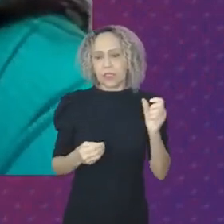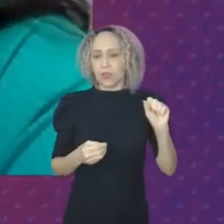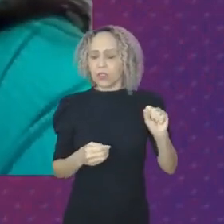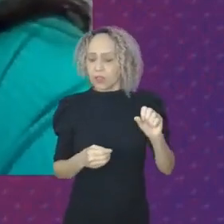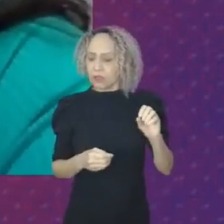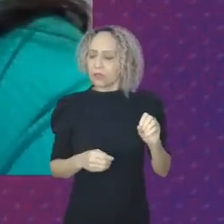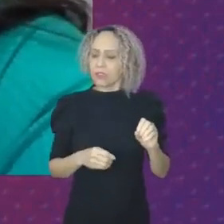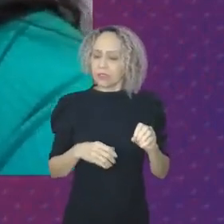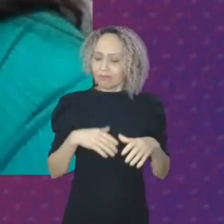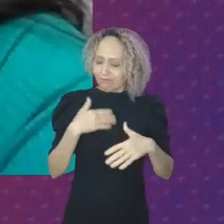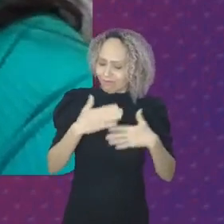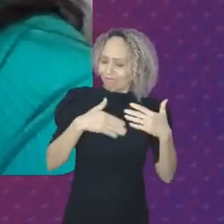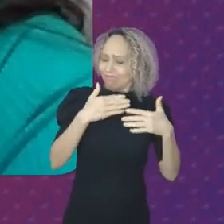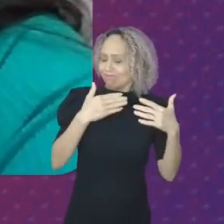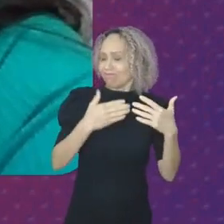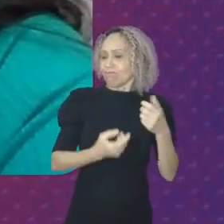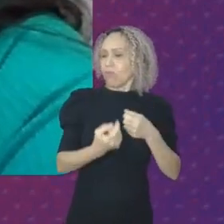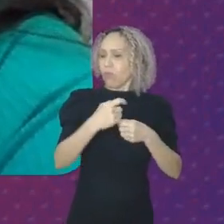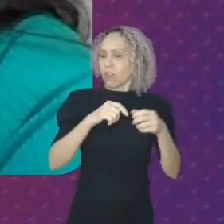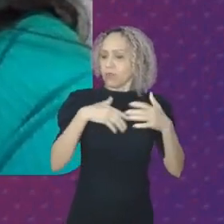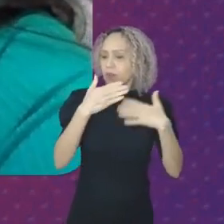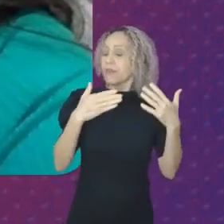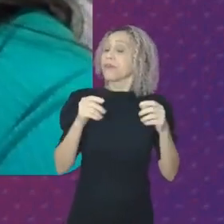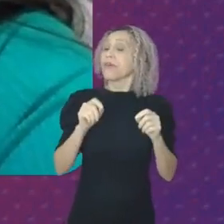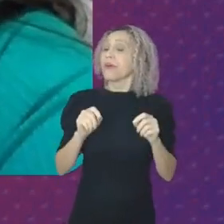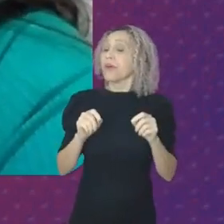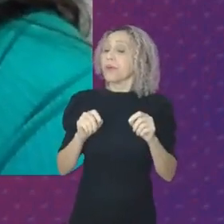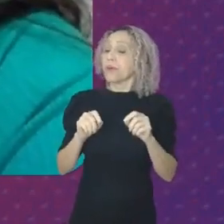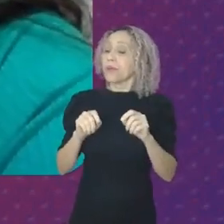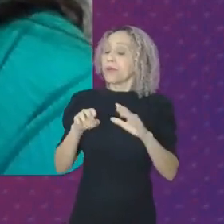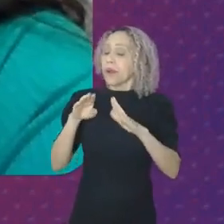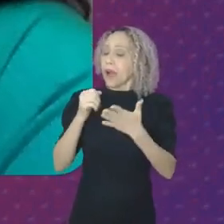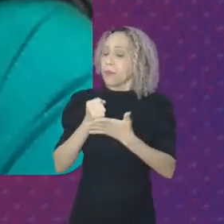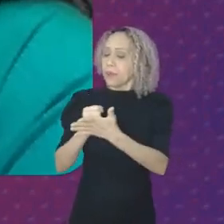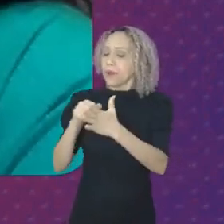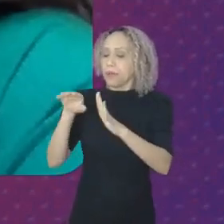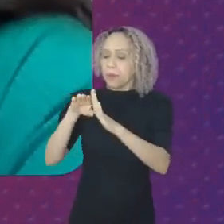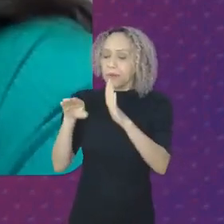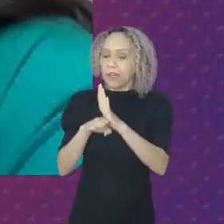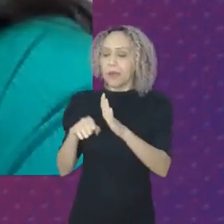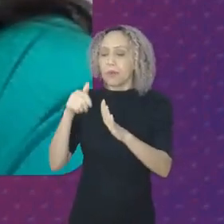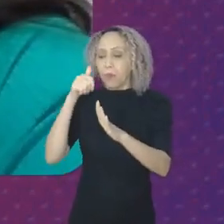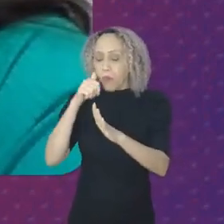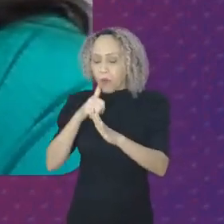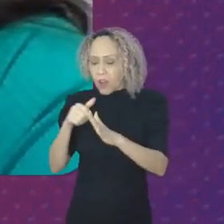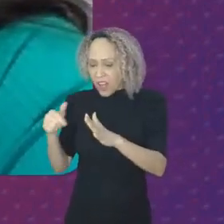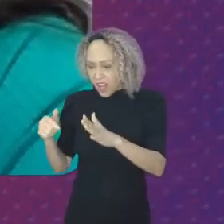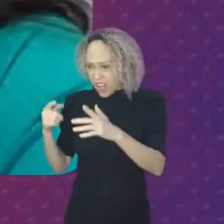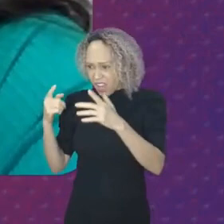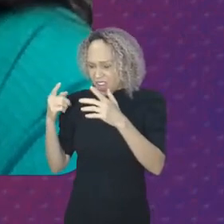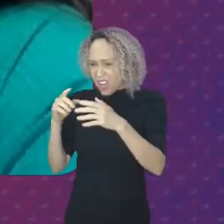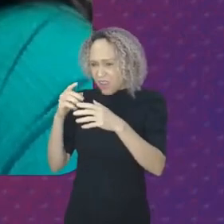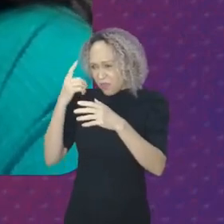retomando aí com o programa Mulher Viver Sem Violência. Né? Então, passamos a trabalhar com